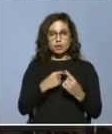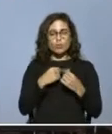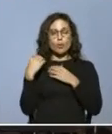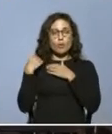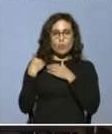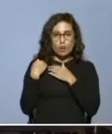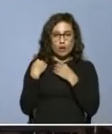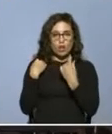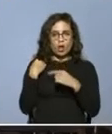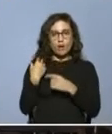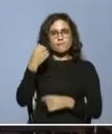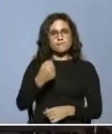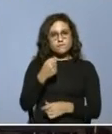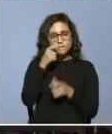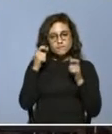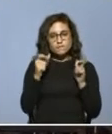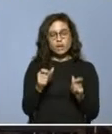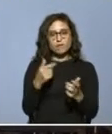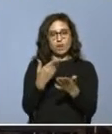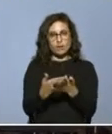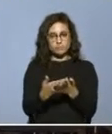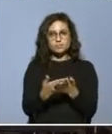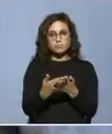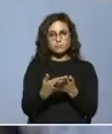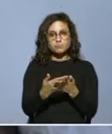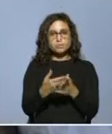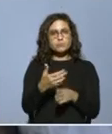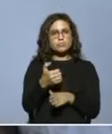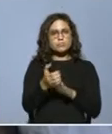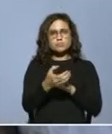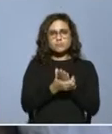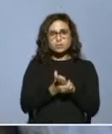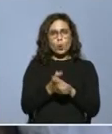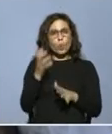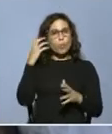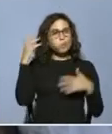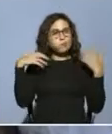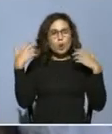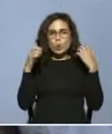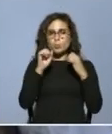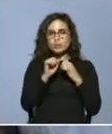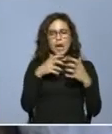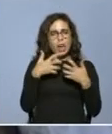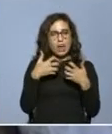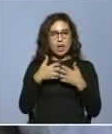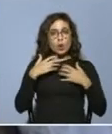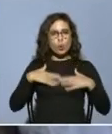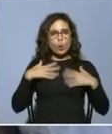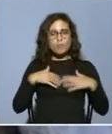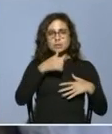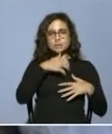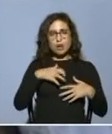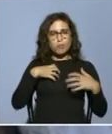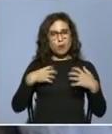o bastão do opressor. Todo o calçado ruidoso da guerra e toda a veste manchada de